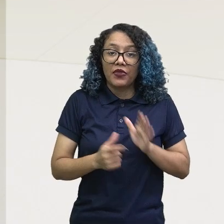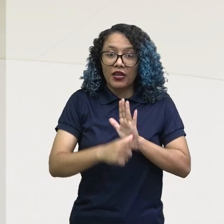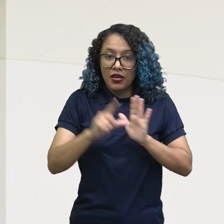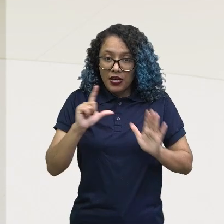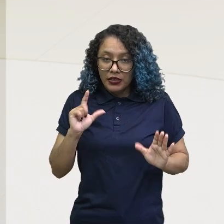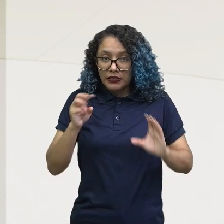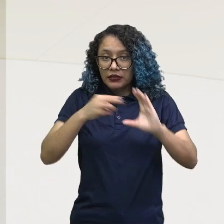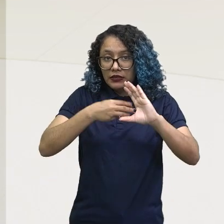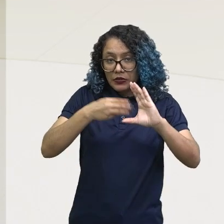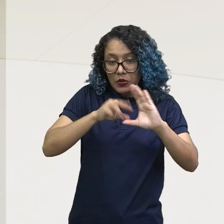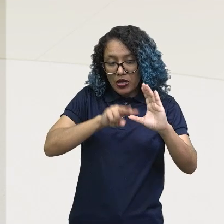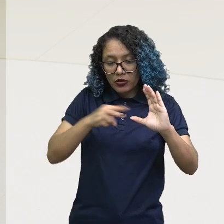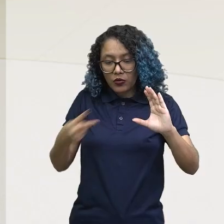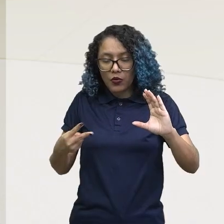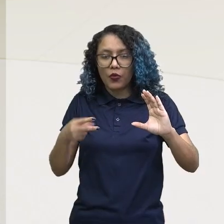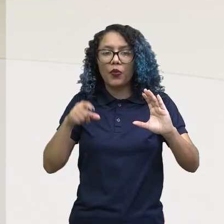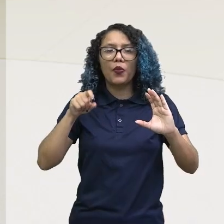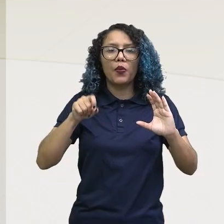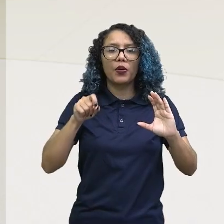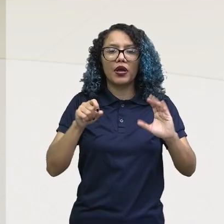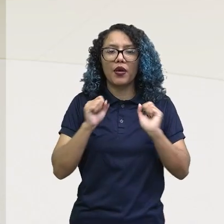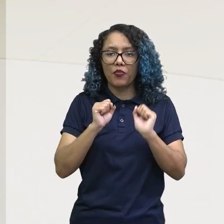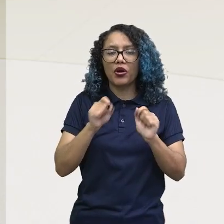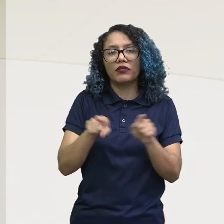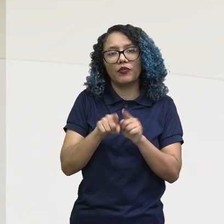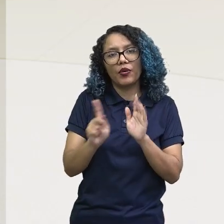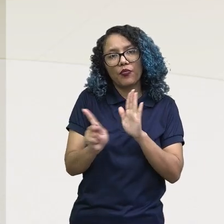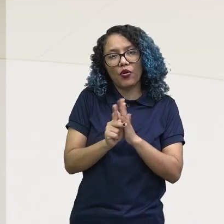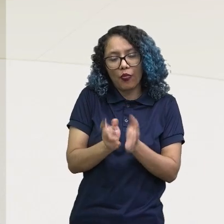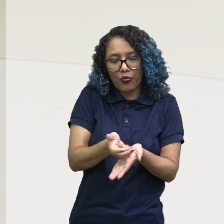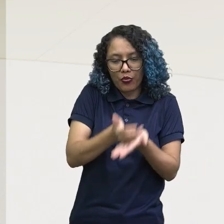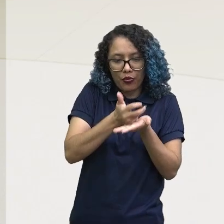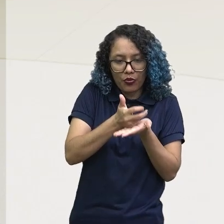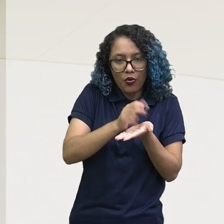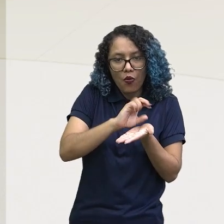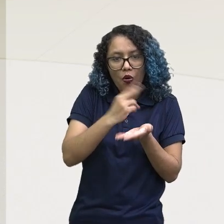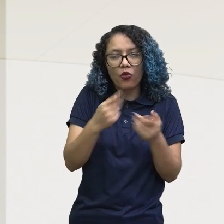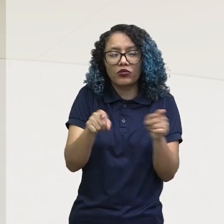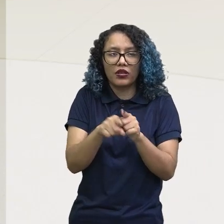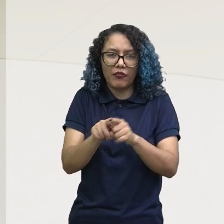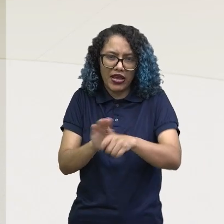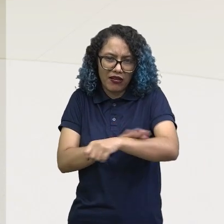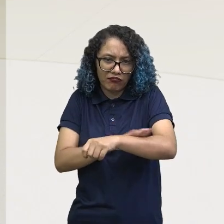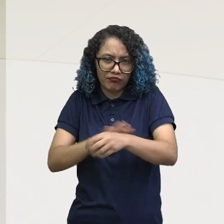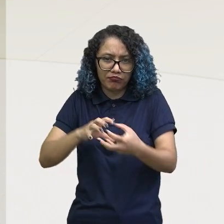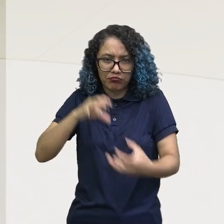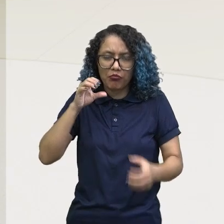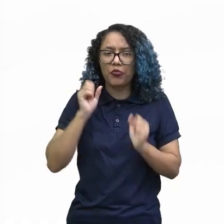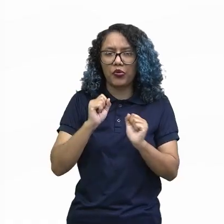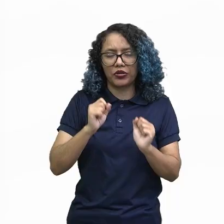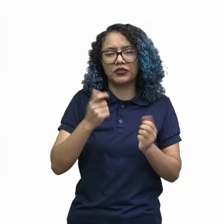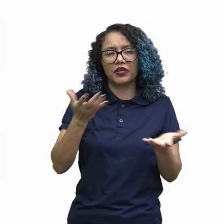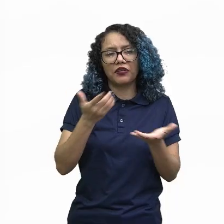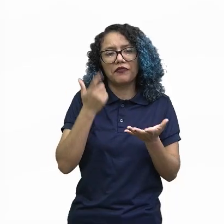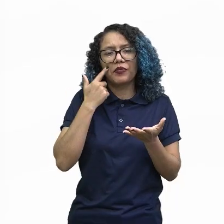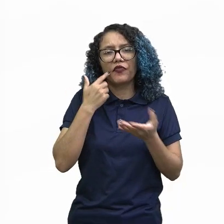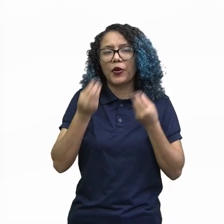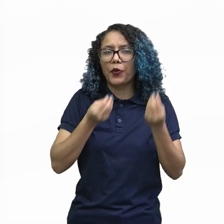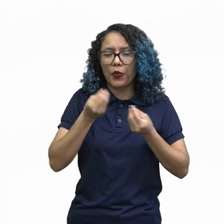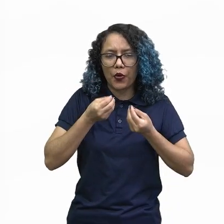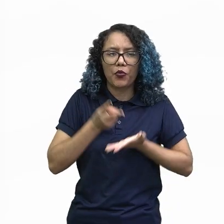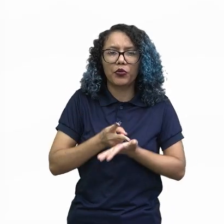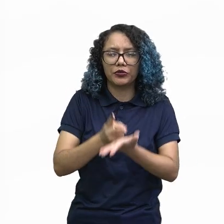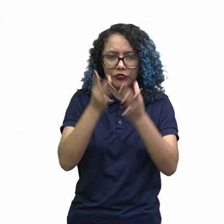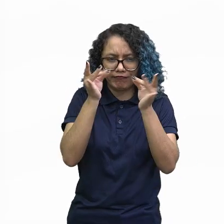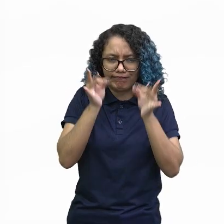células-tronco elas podem ser células-tronco embrionárias, né, ou até mesmo do tecido adulto. Mas a gente vai observar um pouco mais sobre as